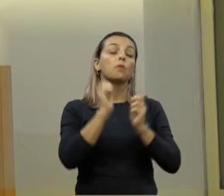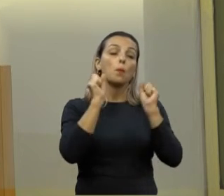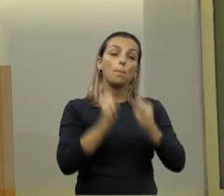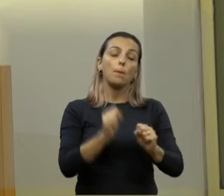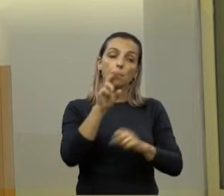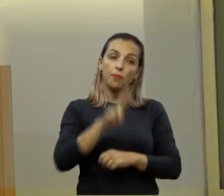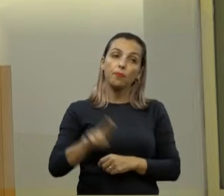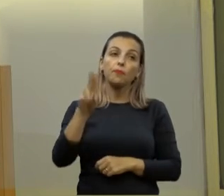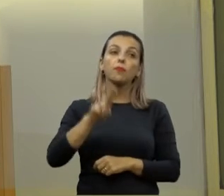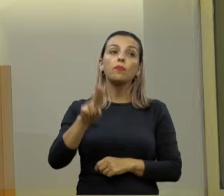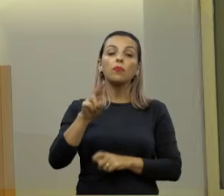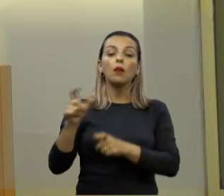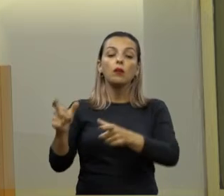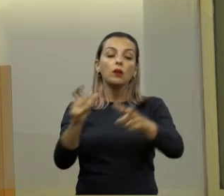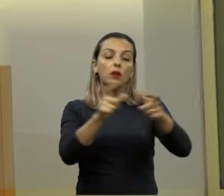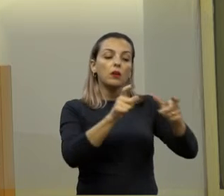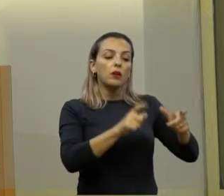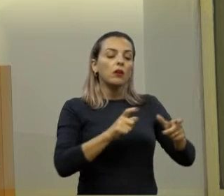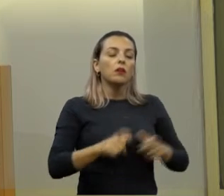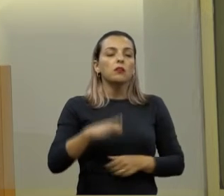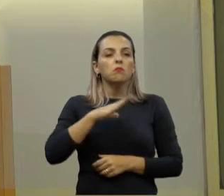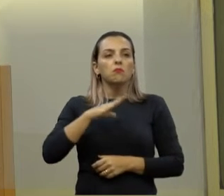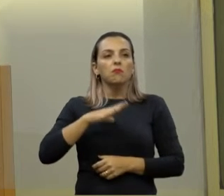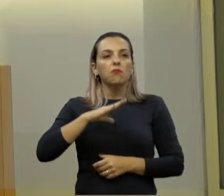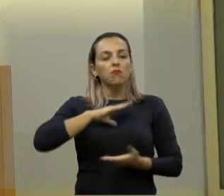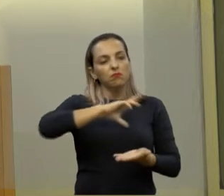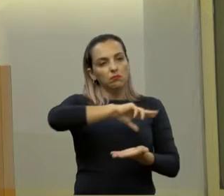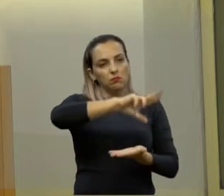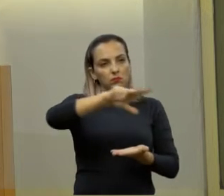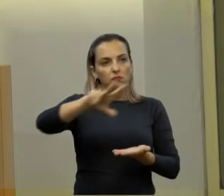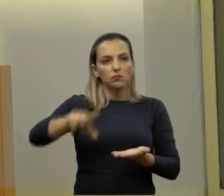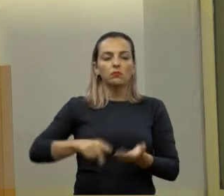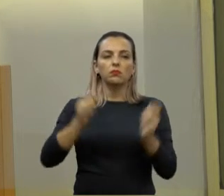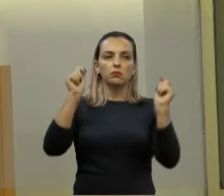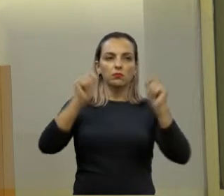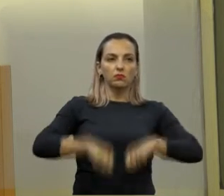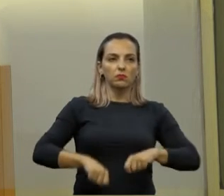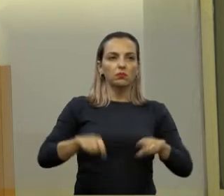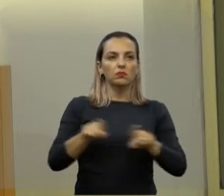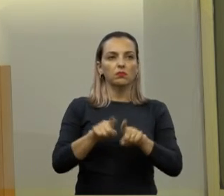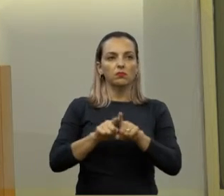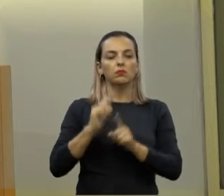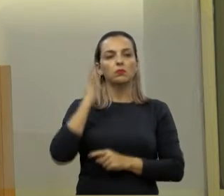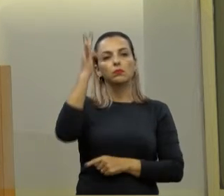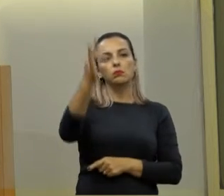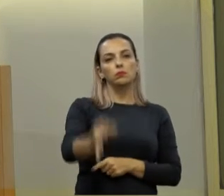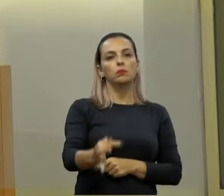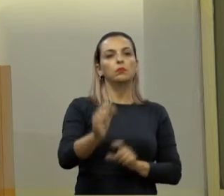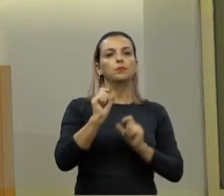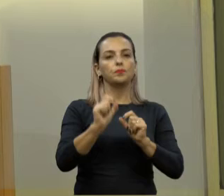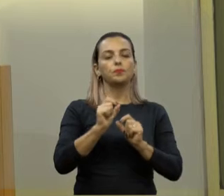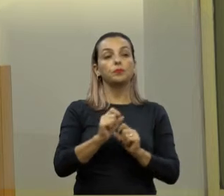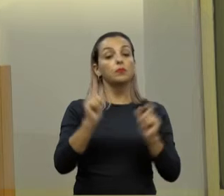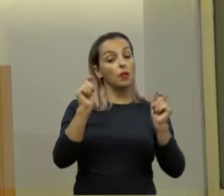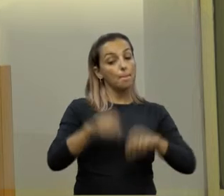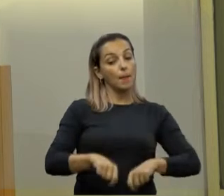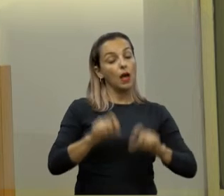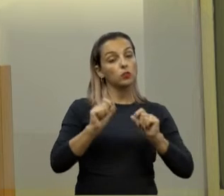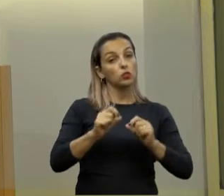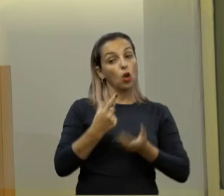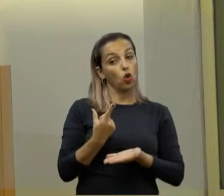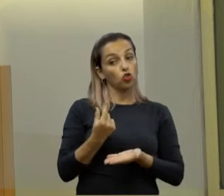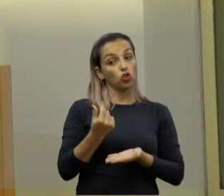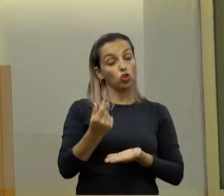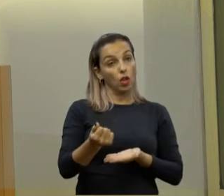poderão utilizá-las aí para beneficiar a cidade em outras situações inclusive futuramente poder a realizar essa